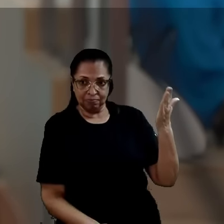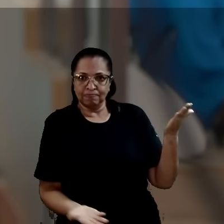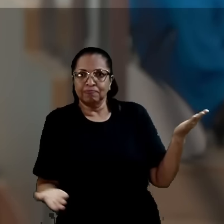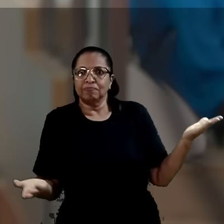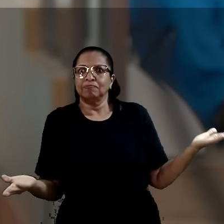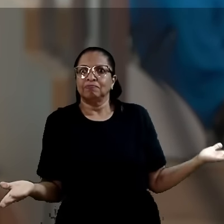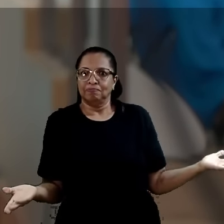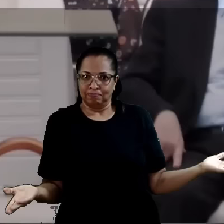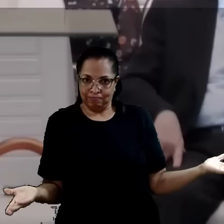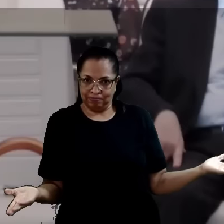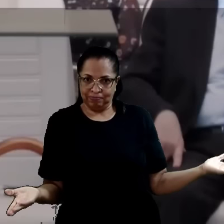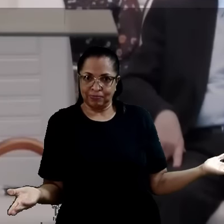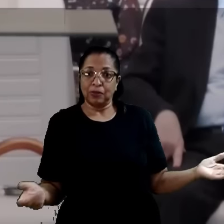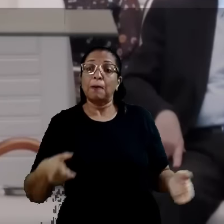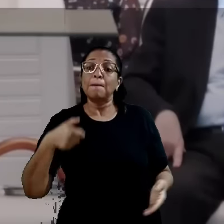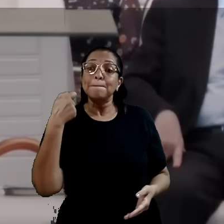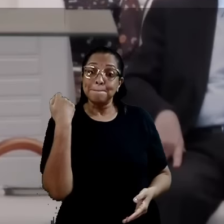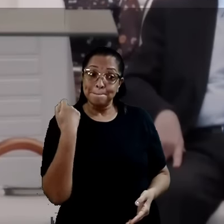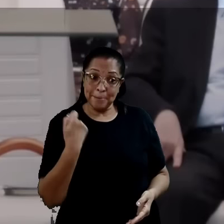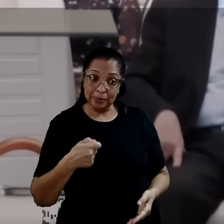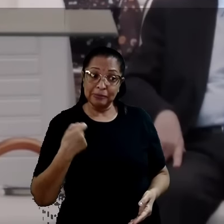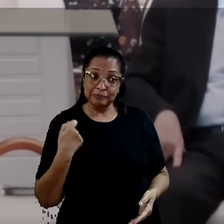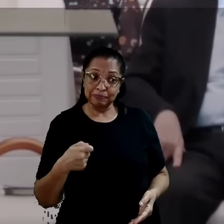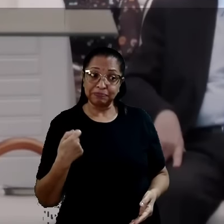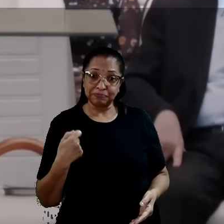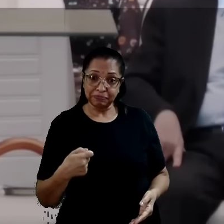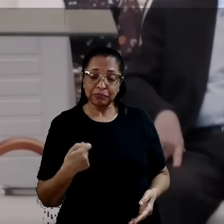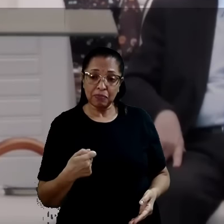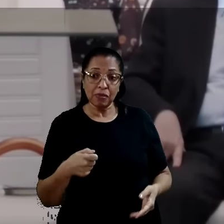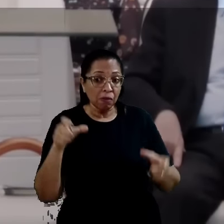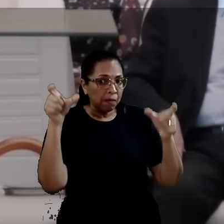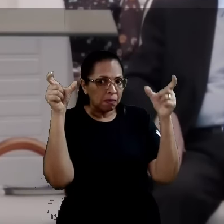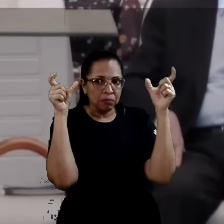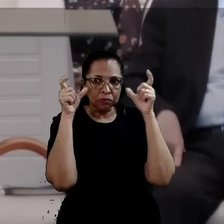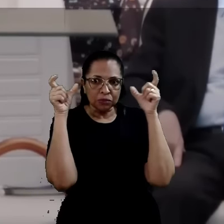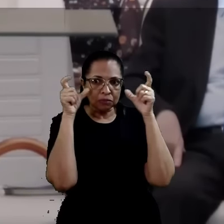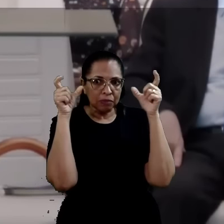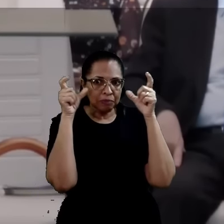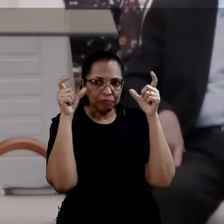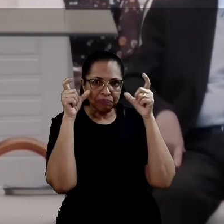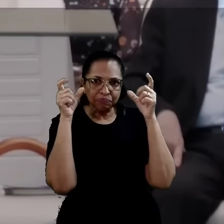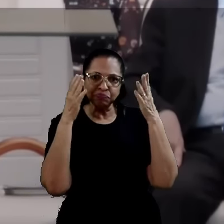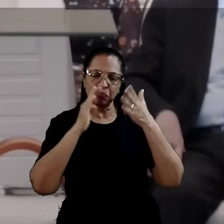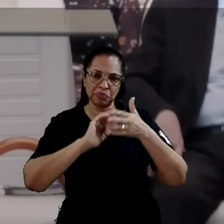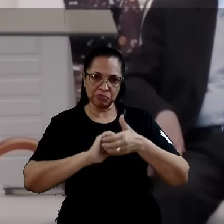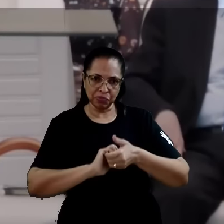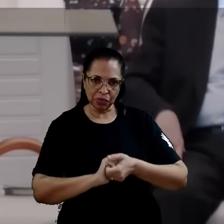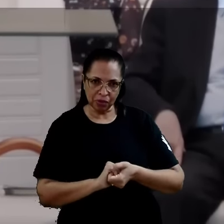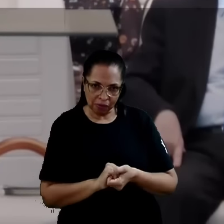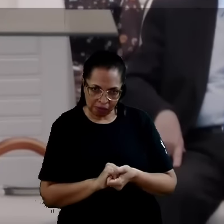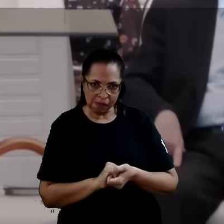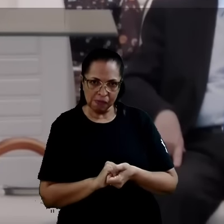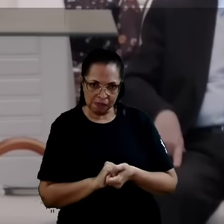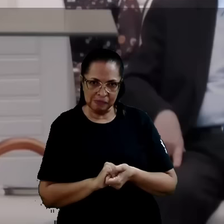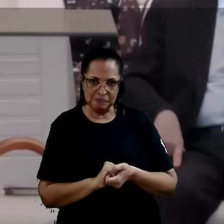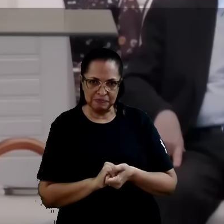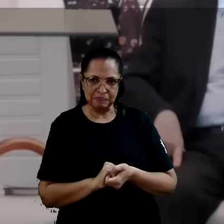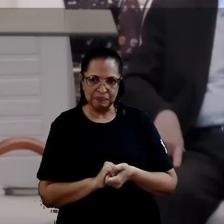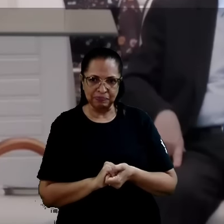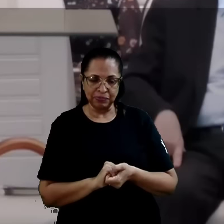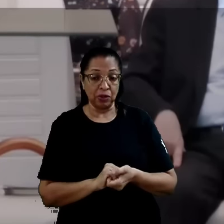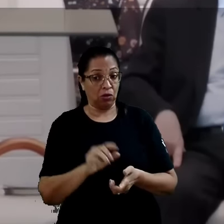despertamento que eu rogo ao pai que seja produzido em seu interior em seu coração a partir de